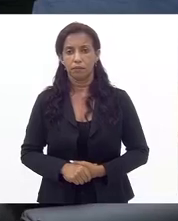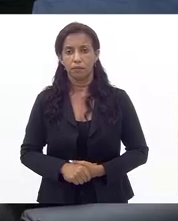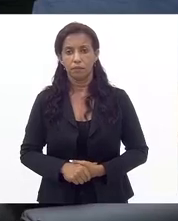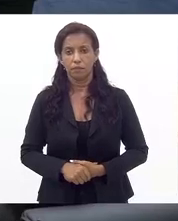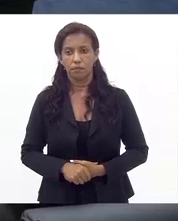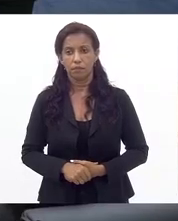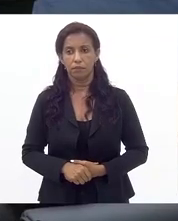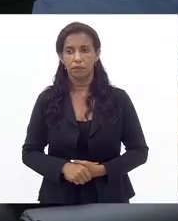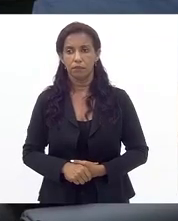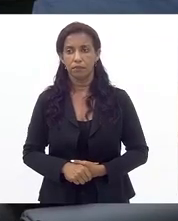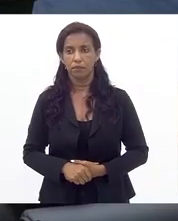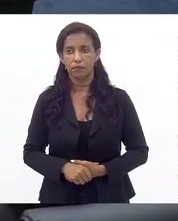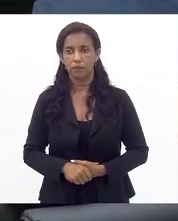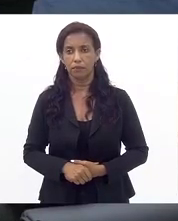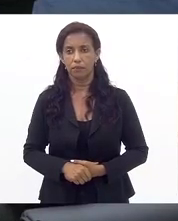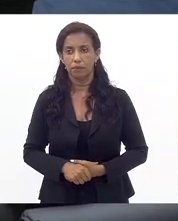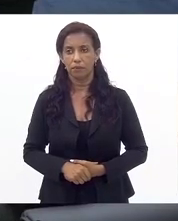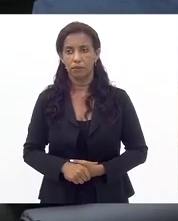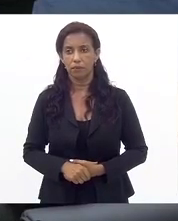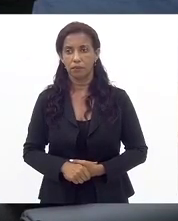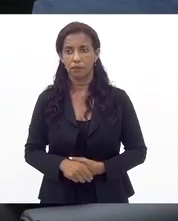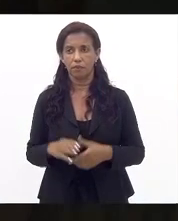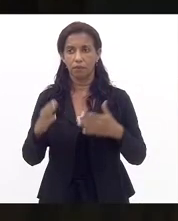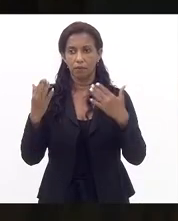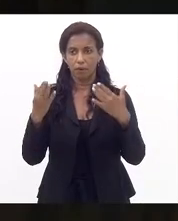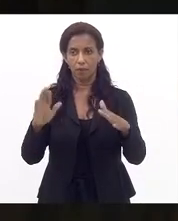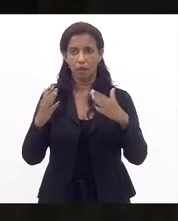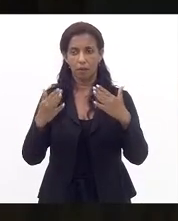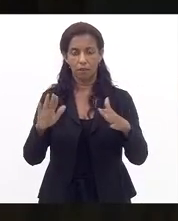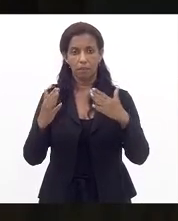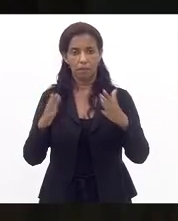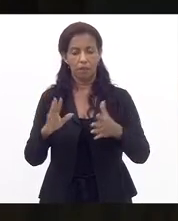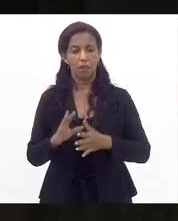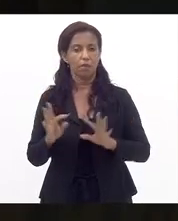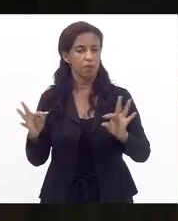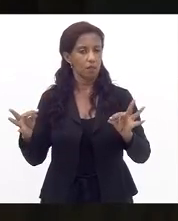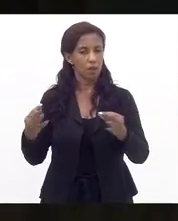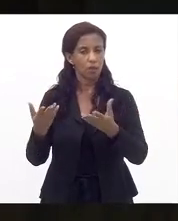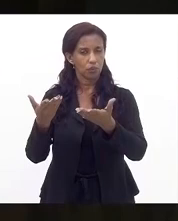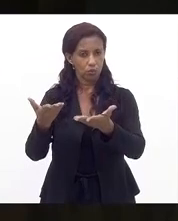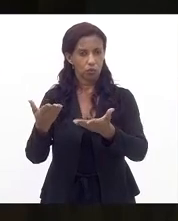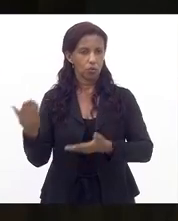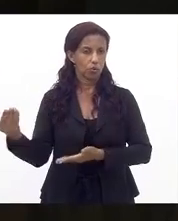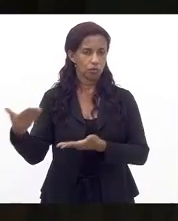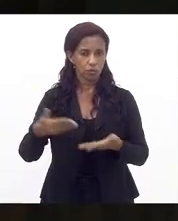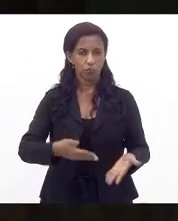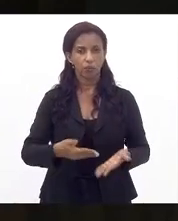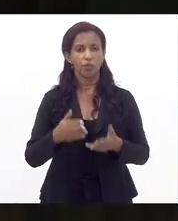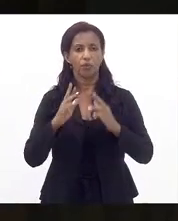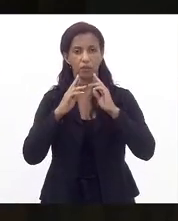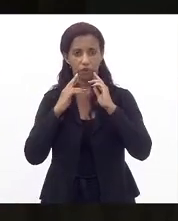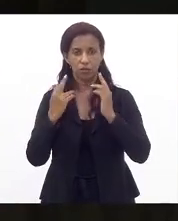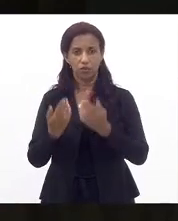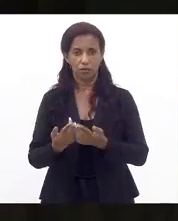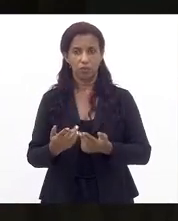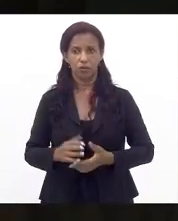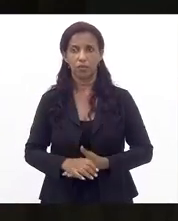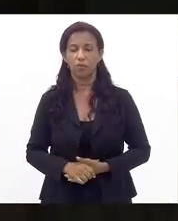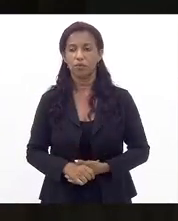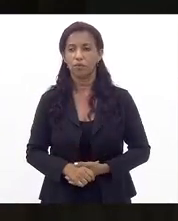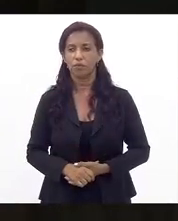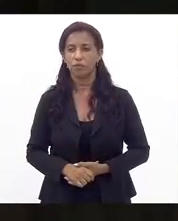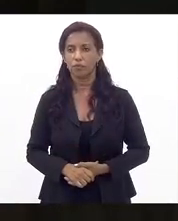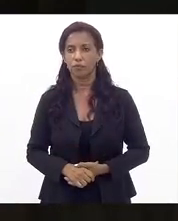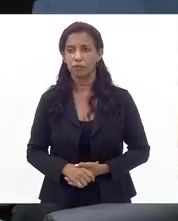falsa não tá ao parabenizar os delegados no senhor por fazer presente em todas as discussões também